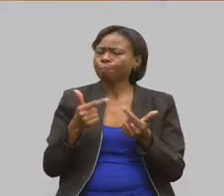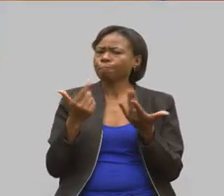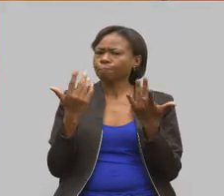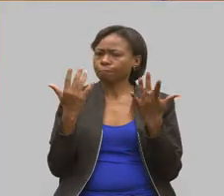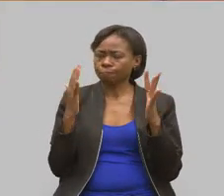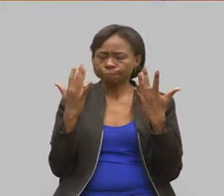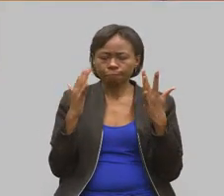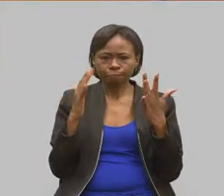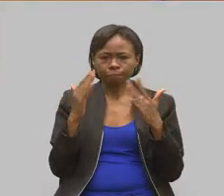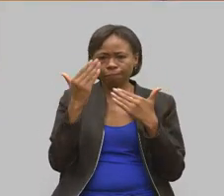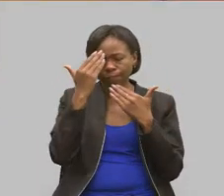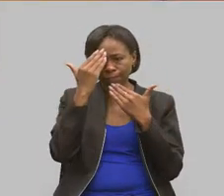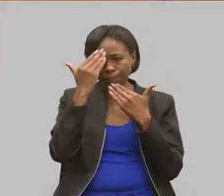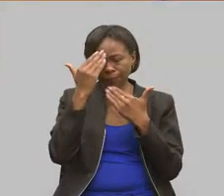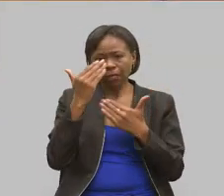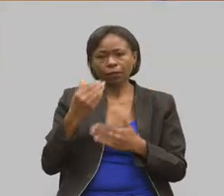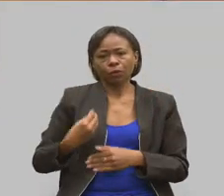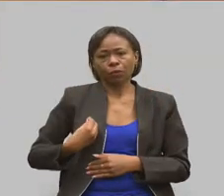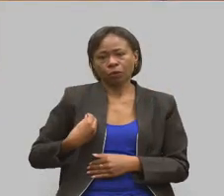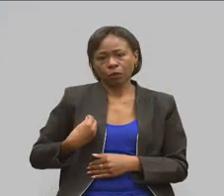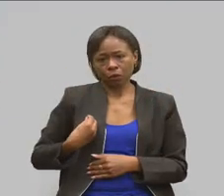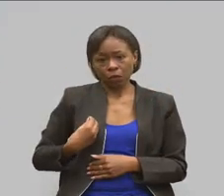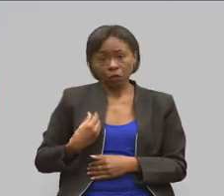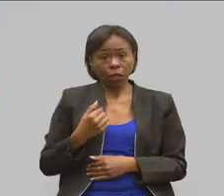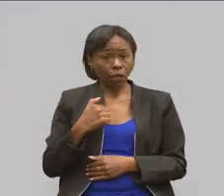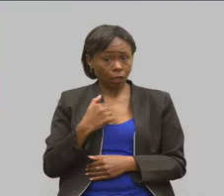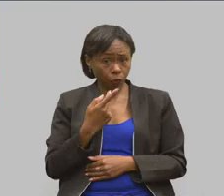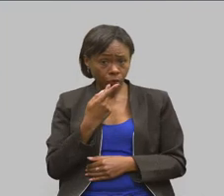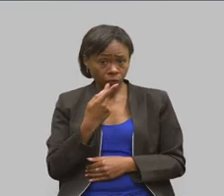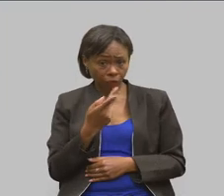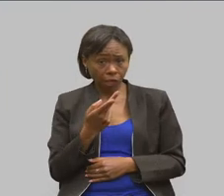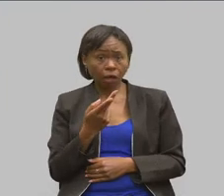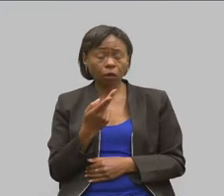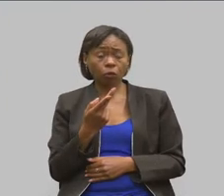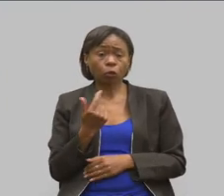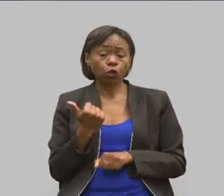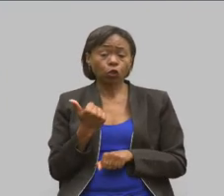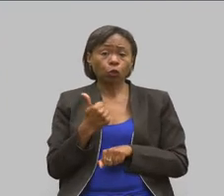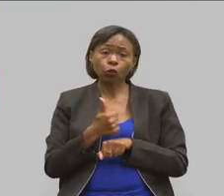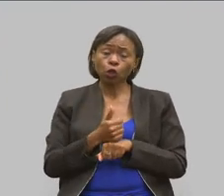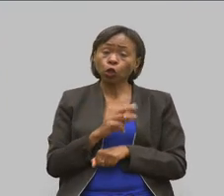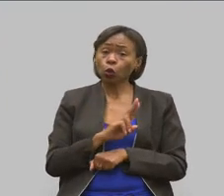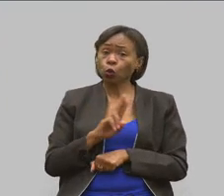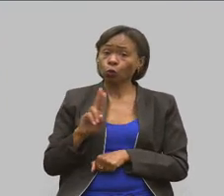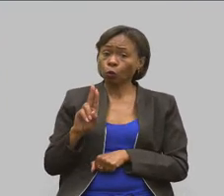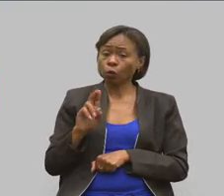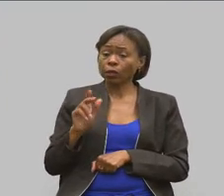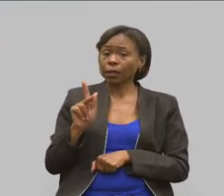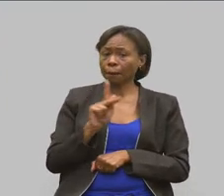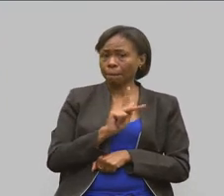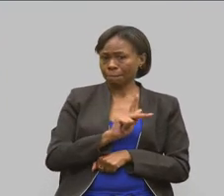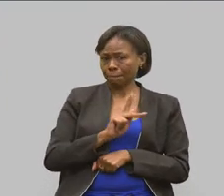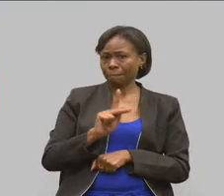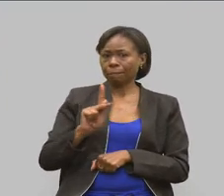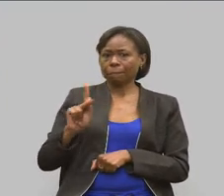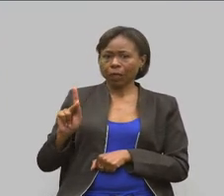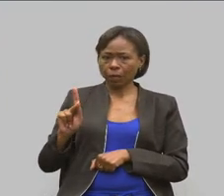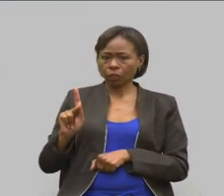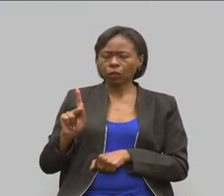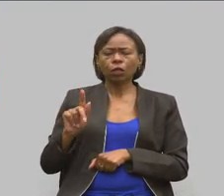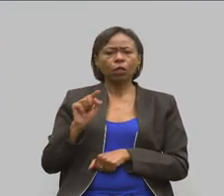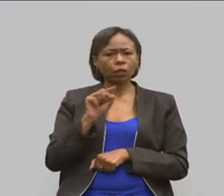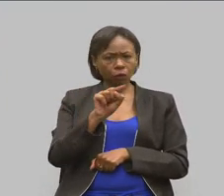presença eu falo em nome da residência desta casa dizendo quero que vocês se sintam